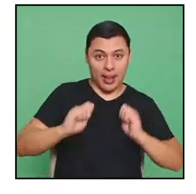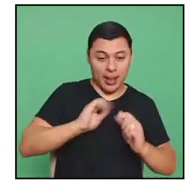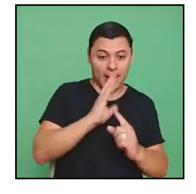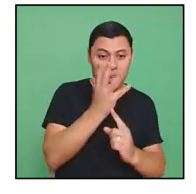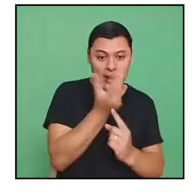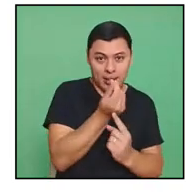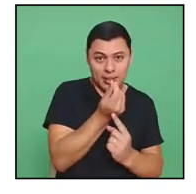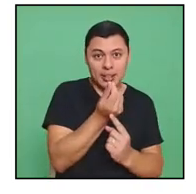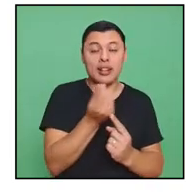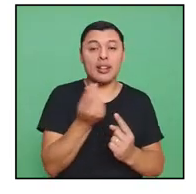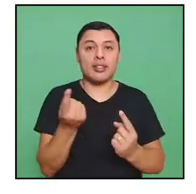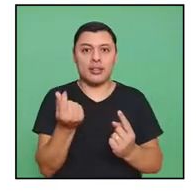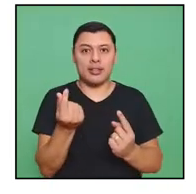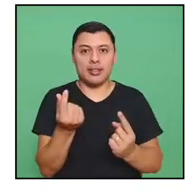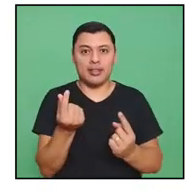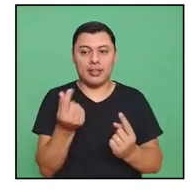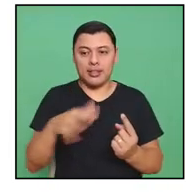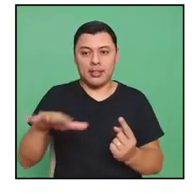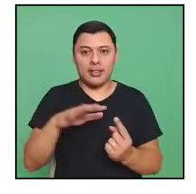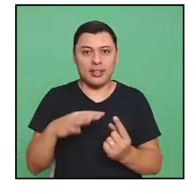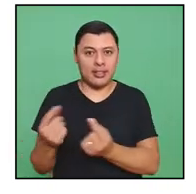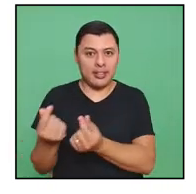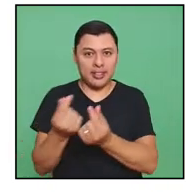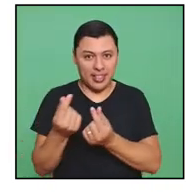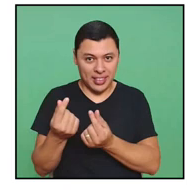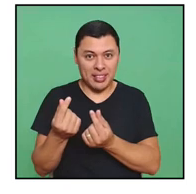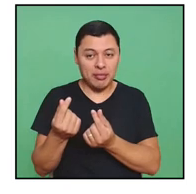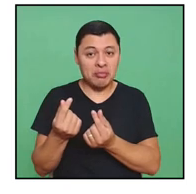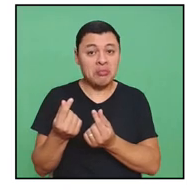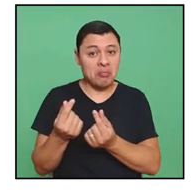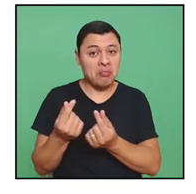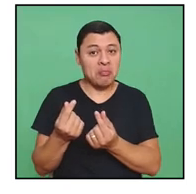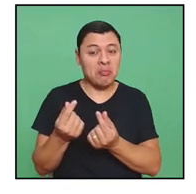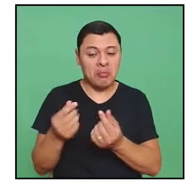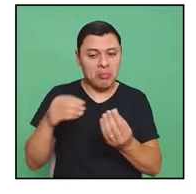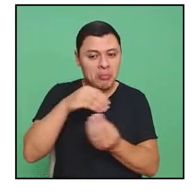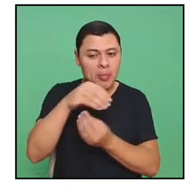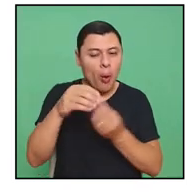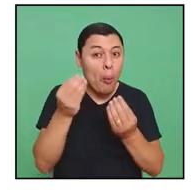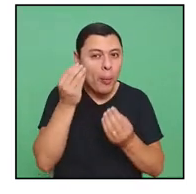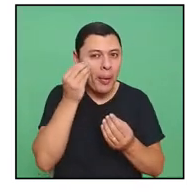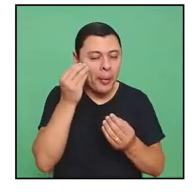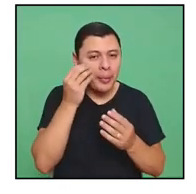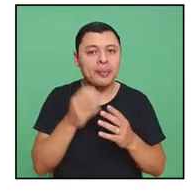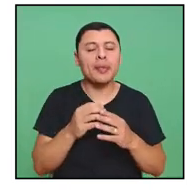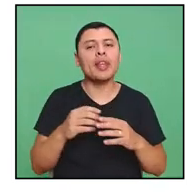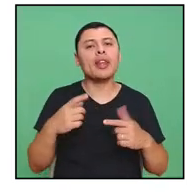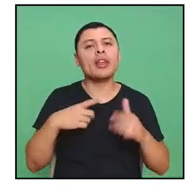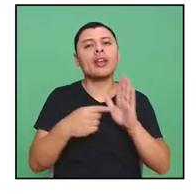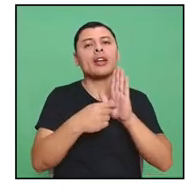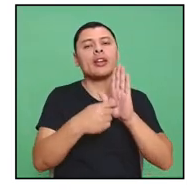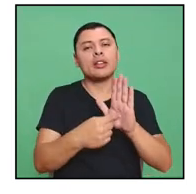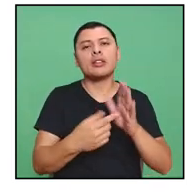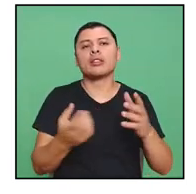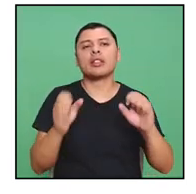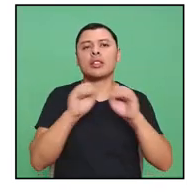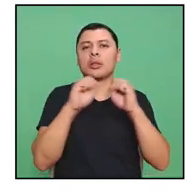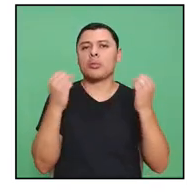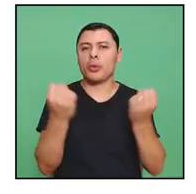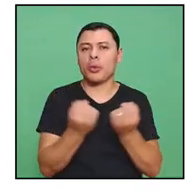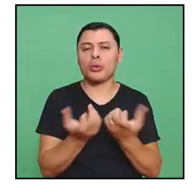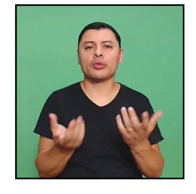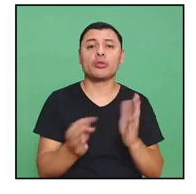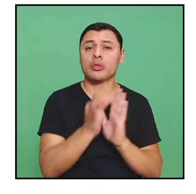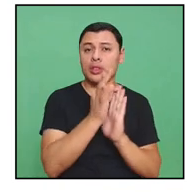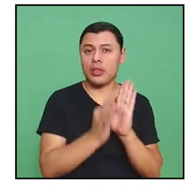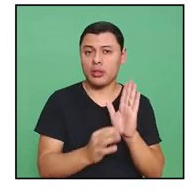finanças. E os trabalhos acontecem em exposições, simpósios, textos